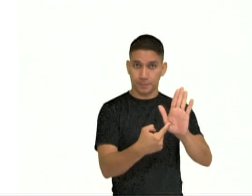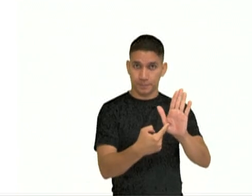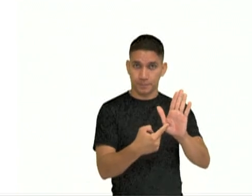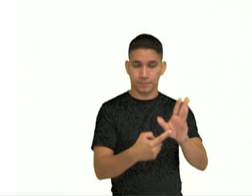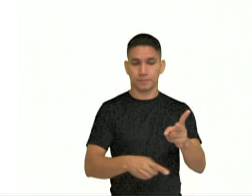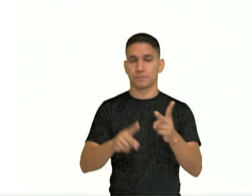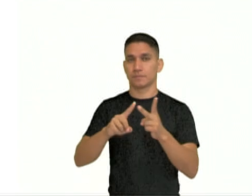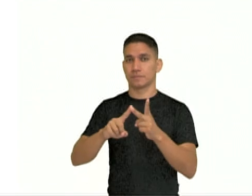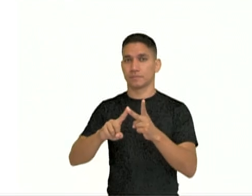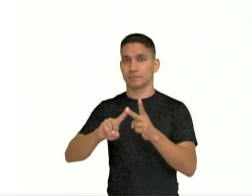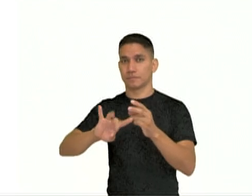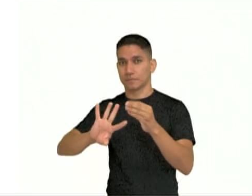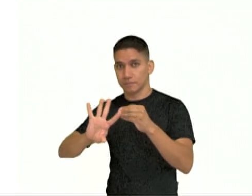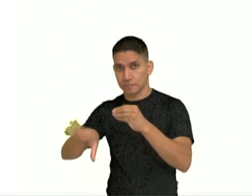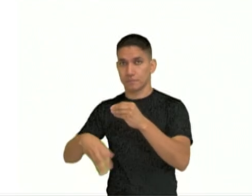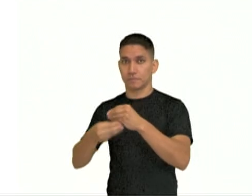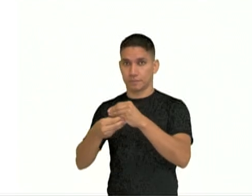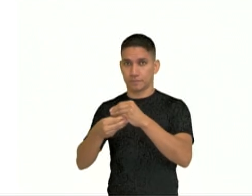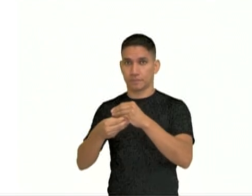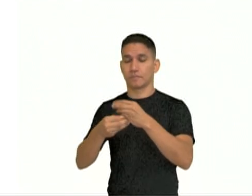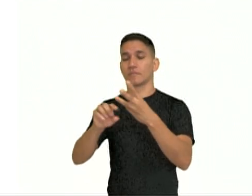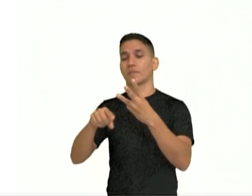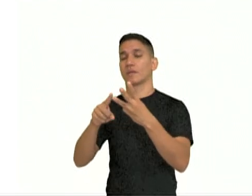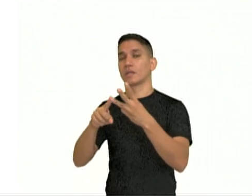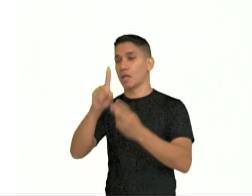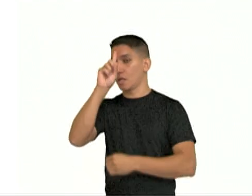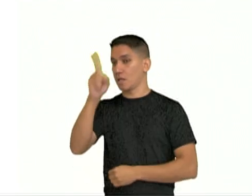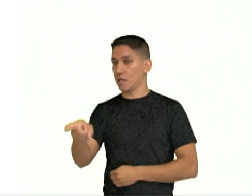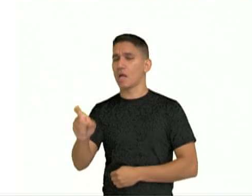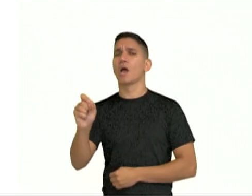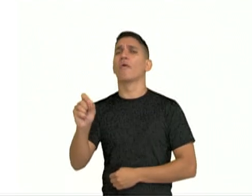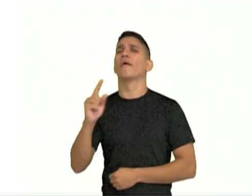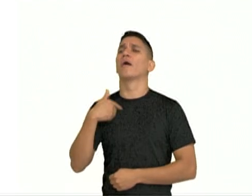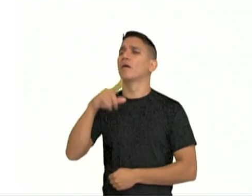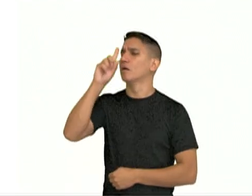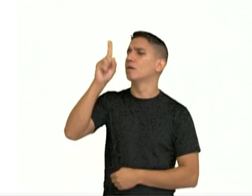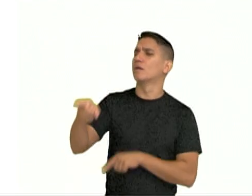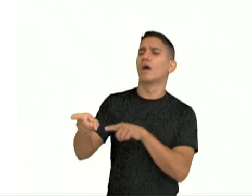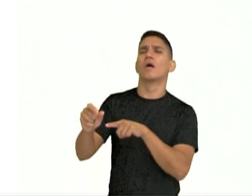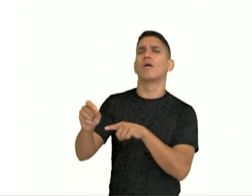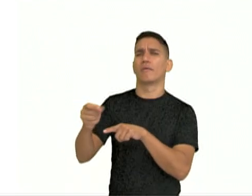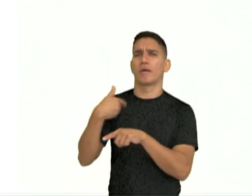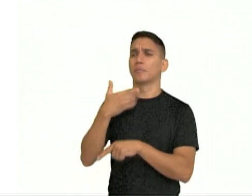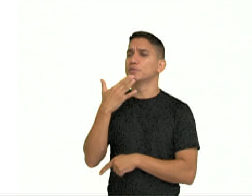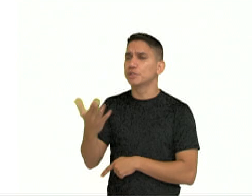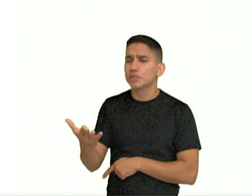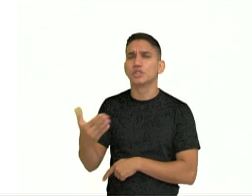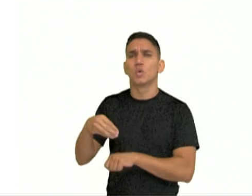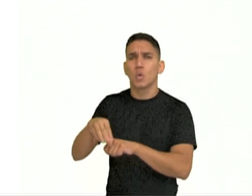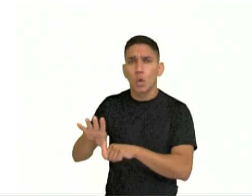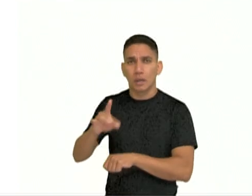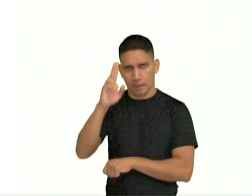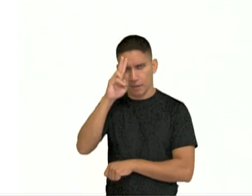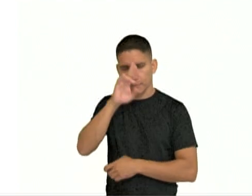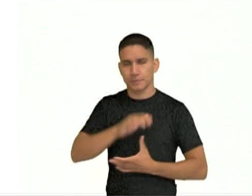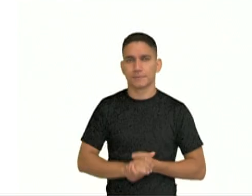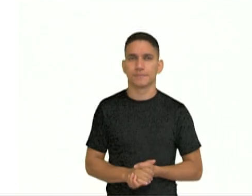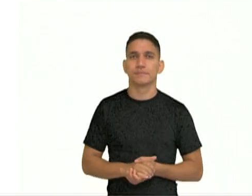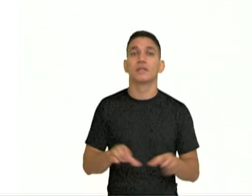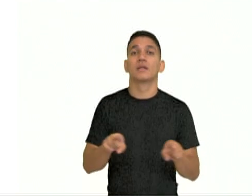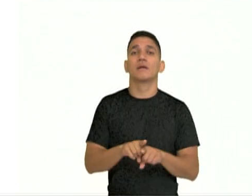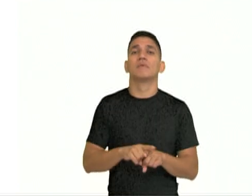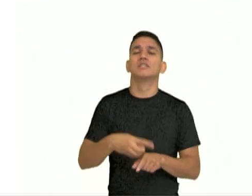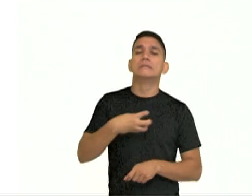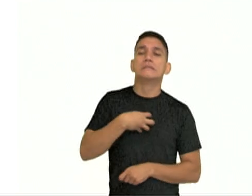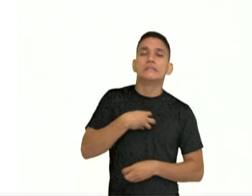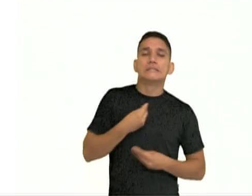o subjuntivo e o imperativo. O imperativo eu vou dar uma ordem, um pedido, um conselho, lembrou? Figuras e vícios de